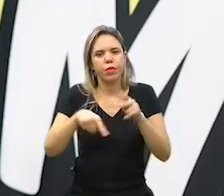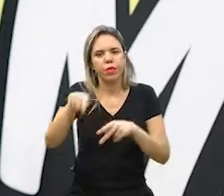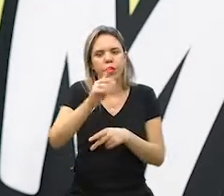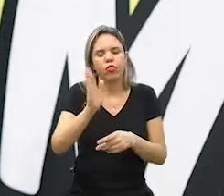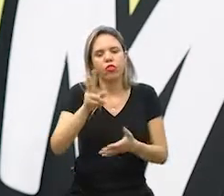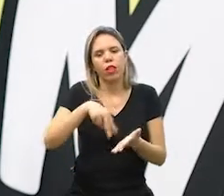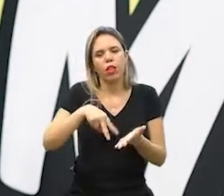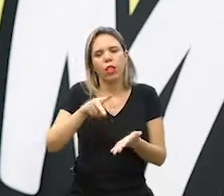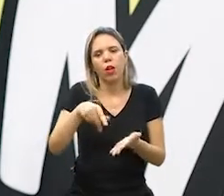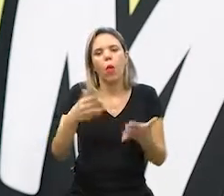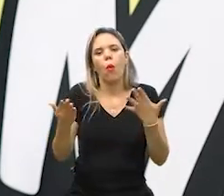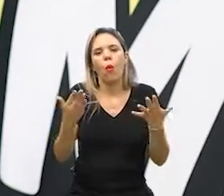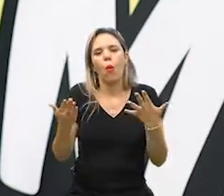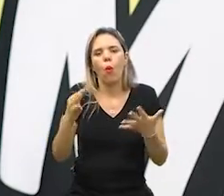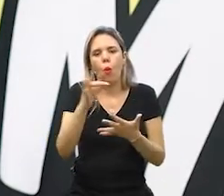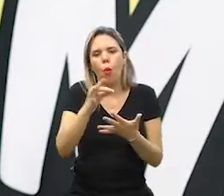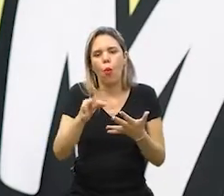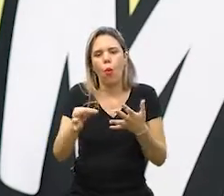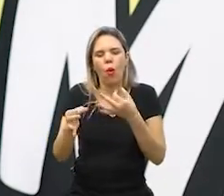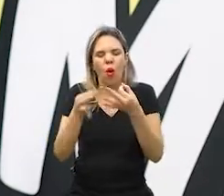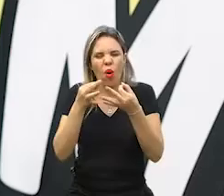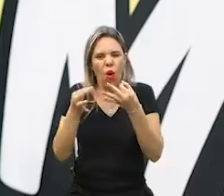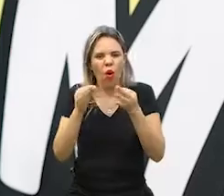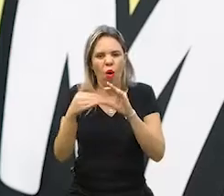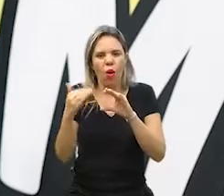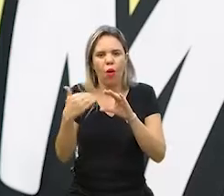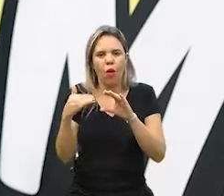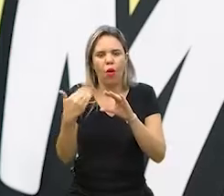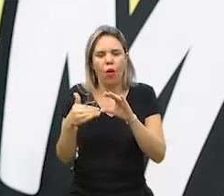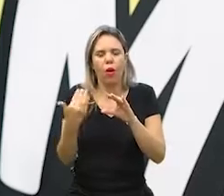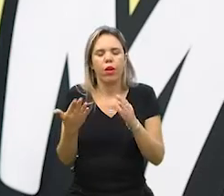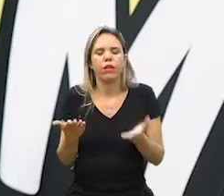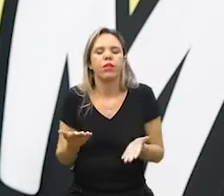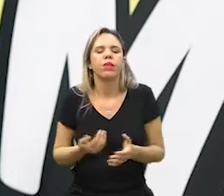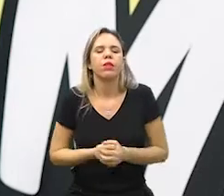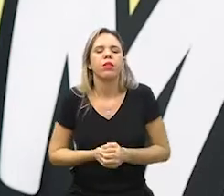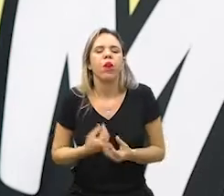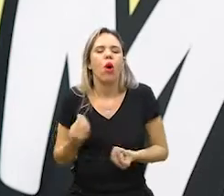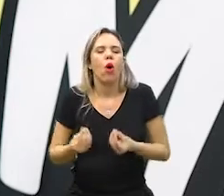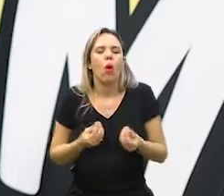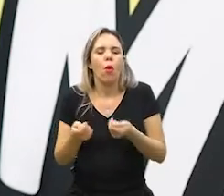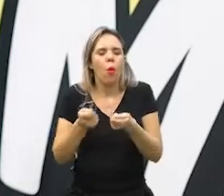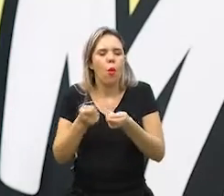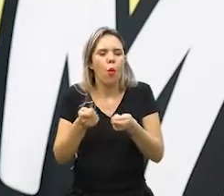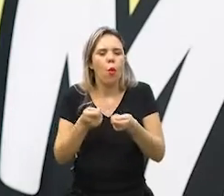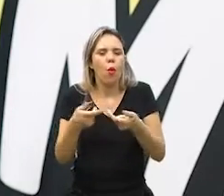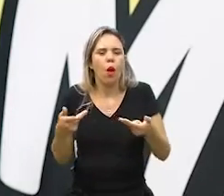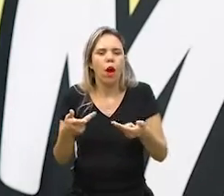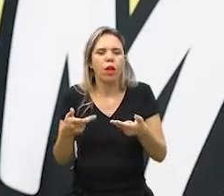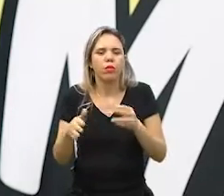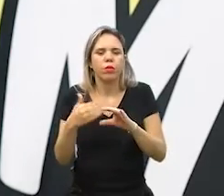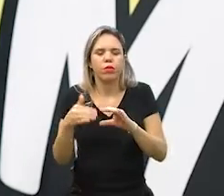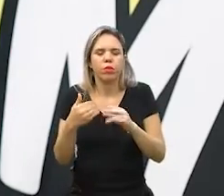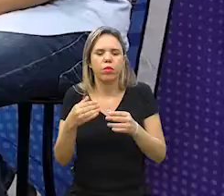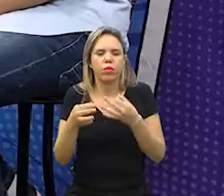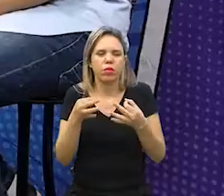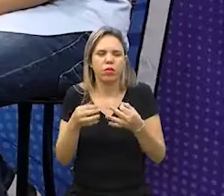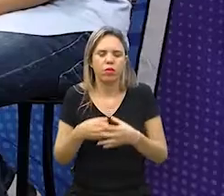Pessoal que já leu, quais foram as críticas que você já recebeu? E como que é lidar com as críticas?